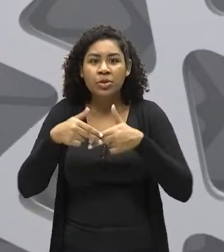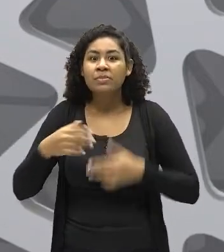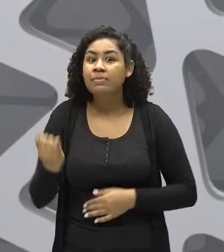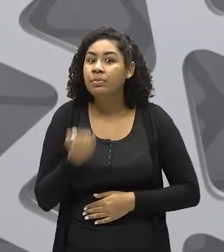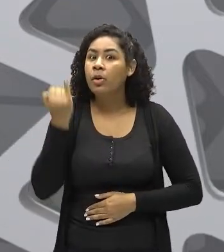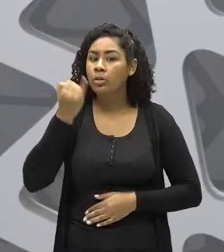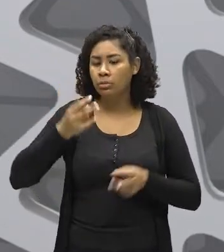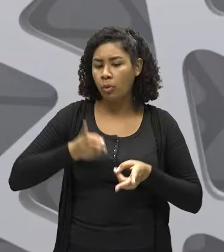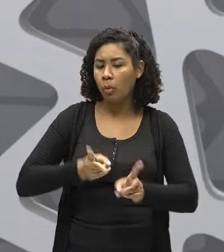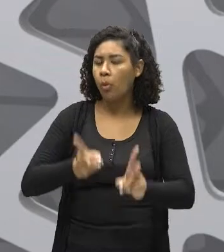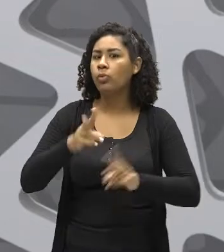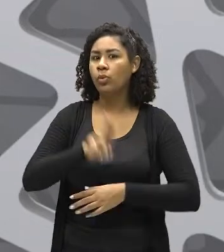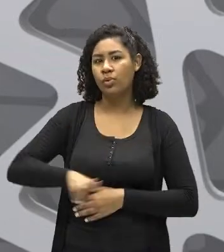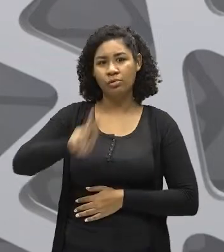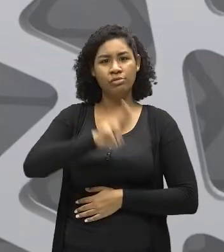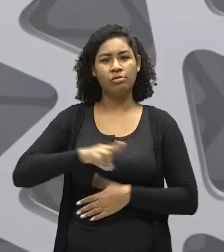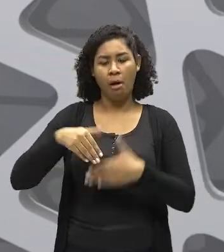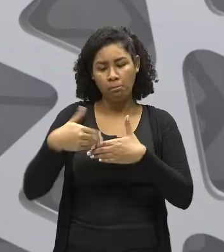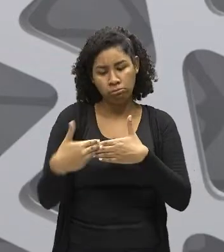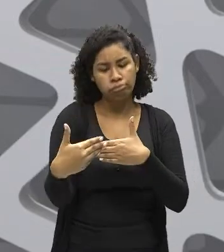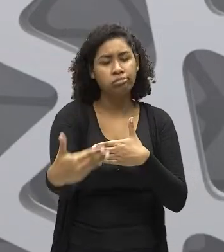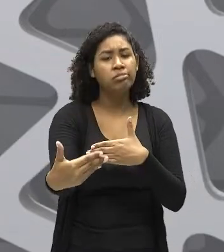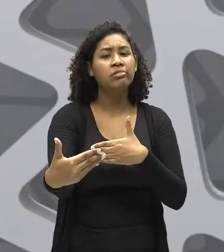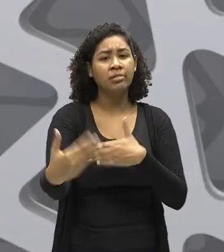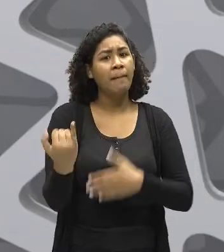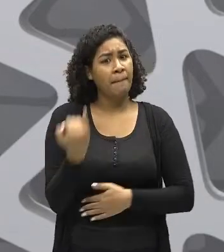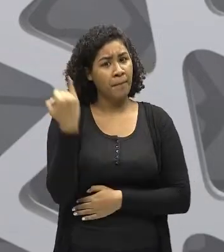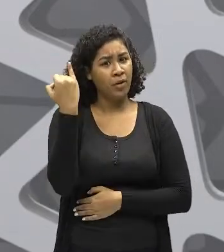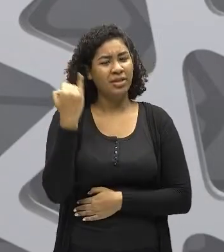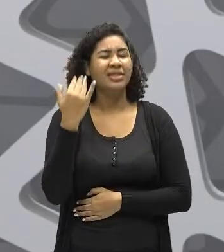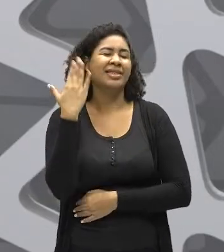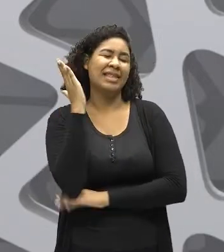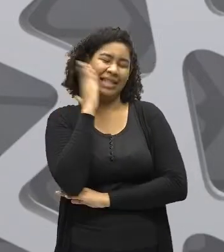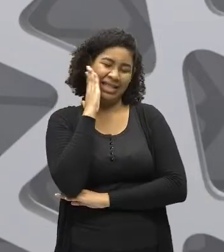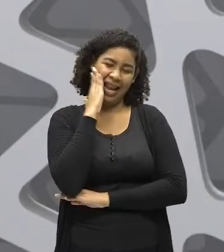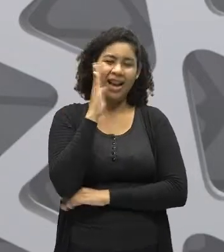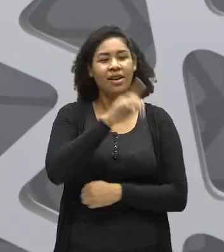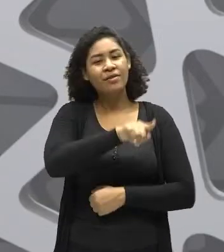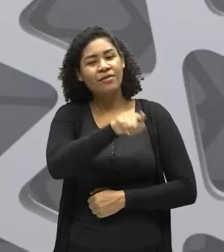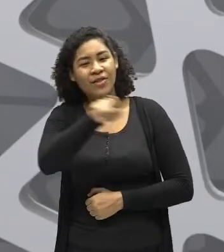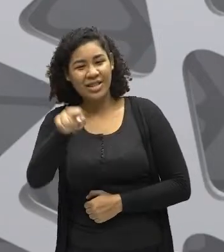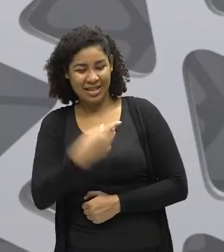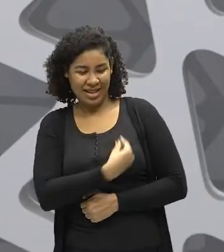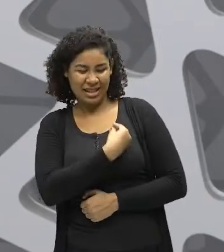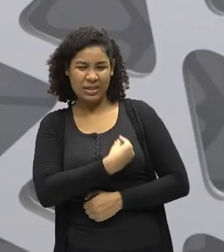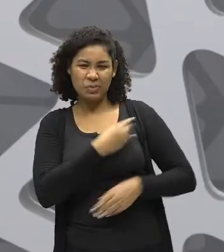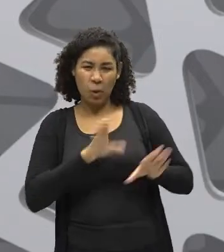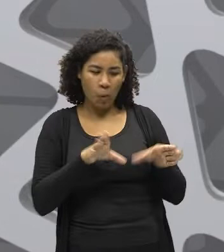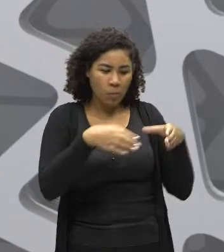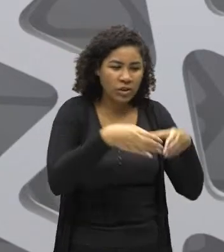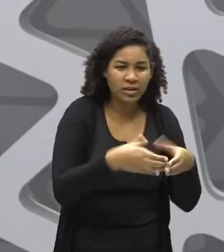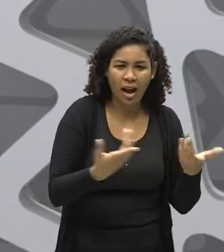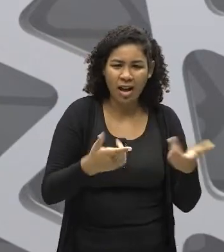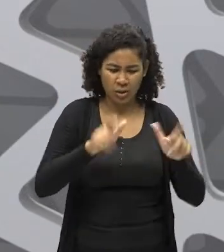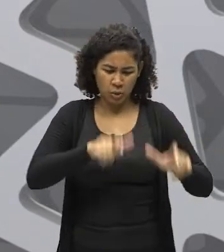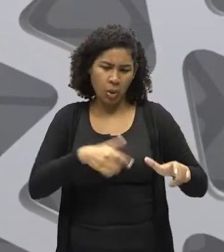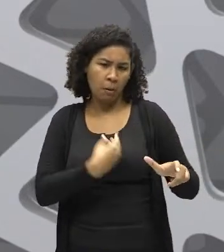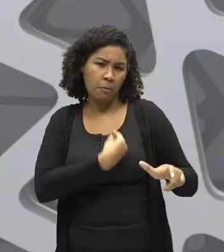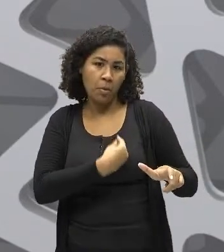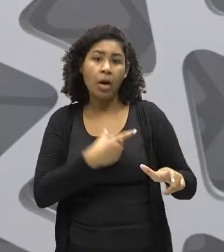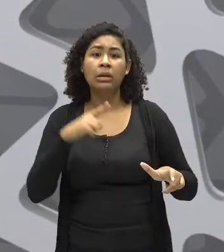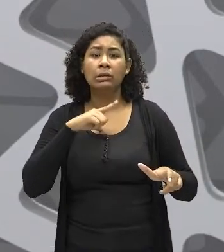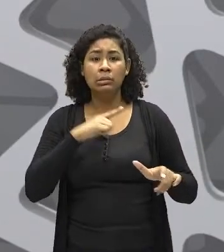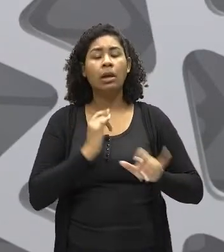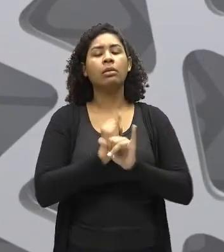e mantê-las no nosso vocabulário. Eu sei que vocês aí nas comunidades, nas cidades de vocês, têm acesso